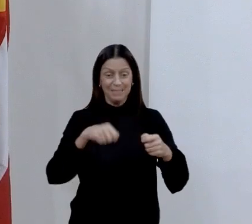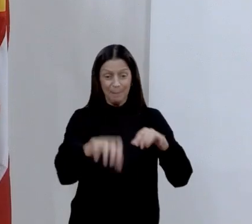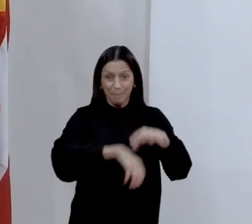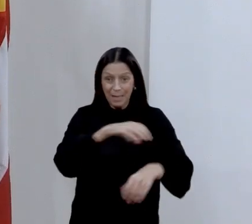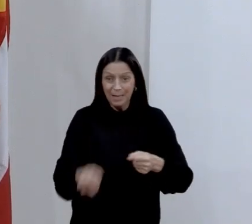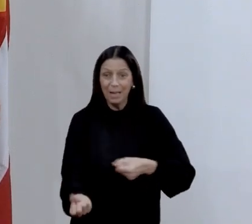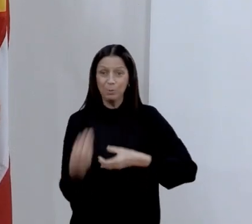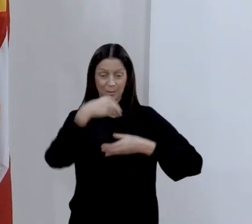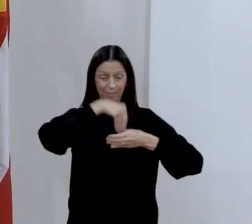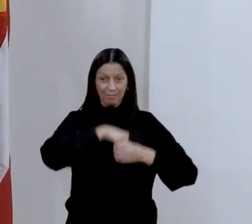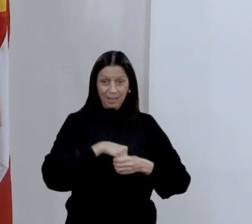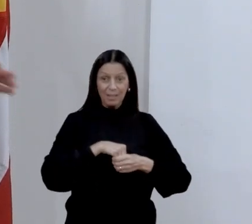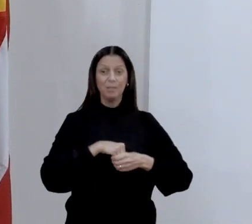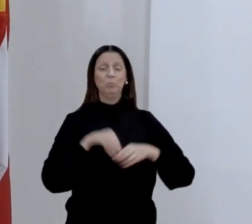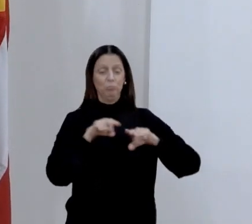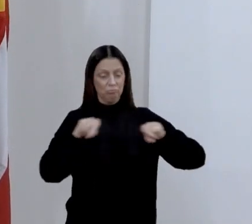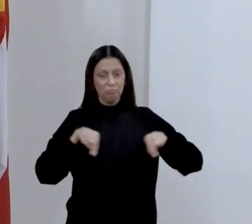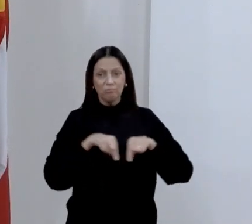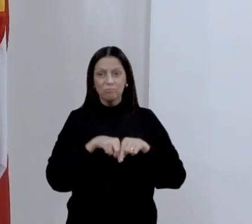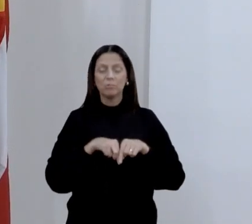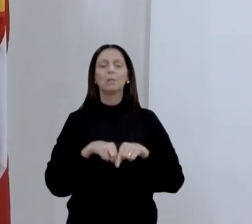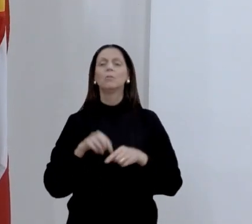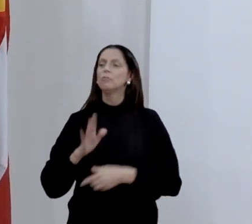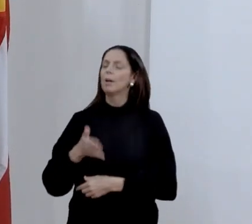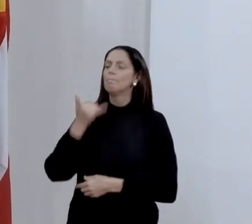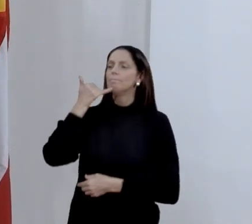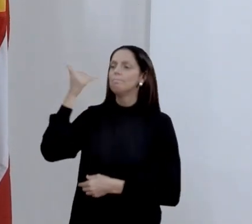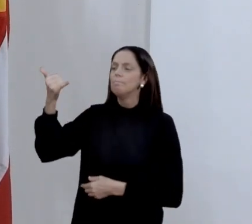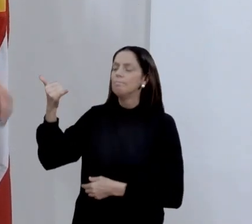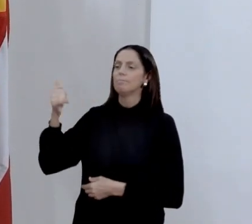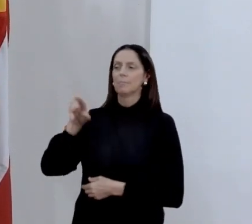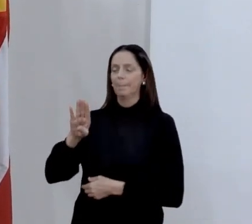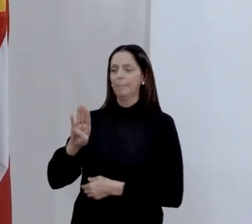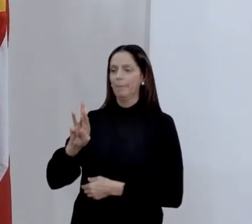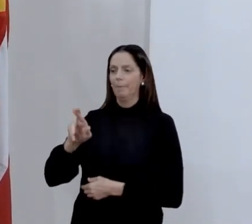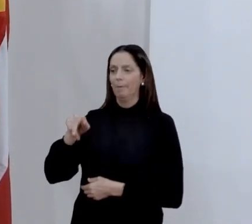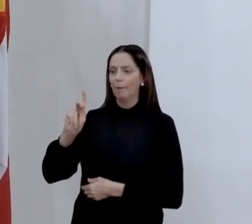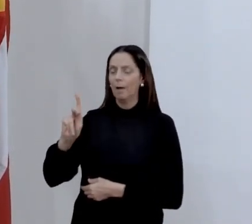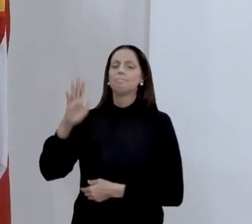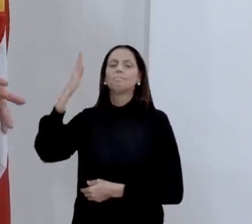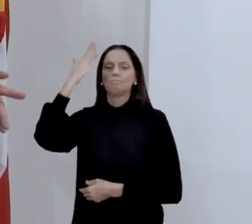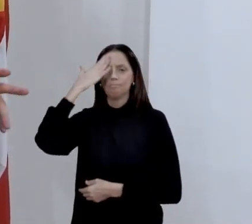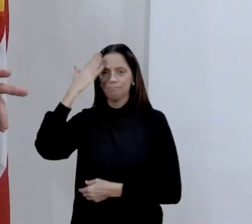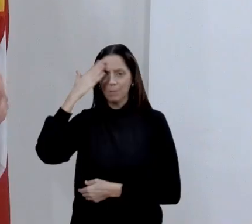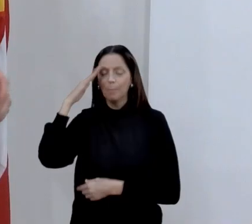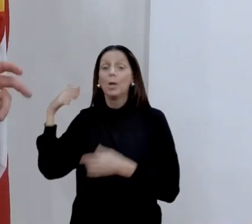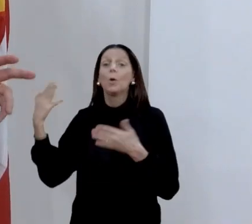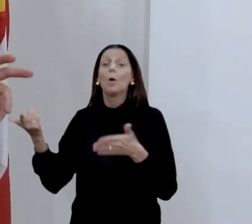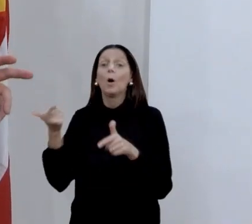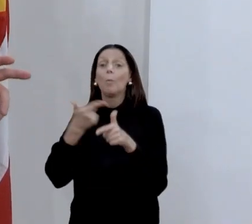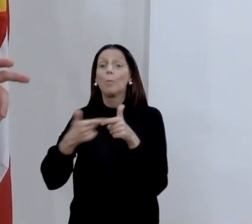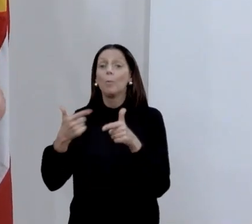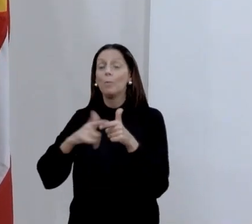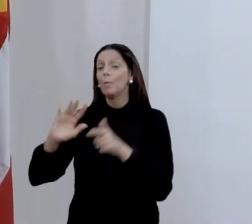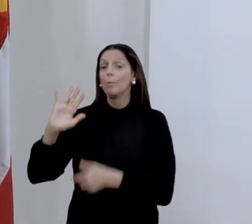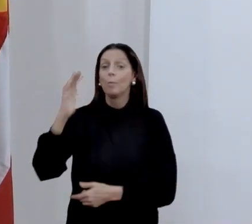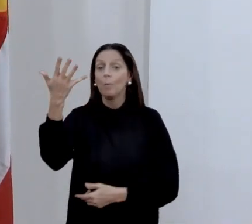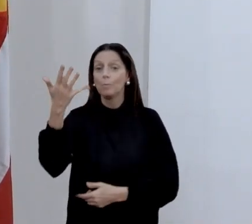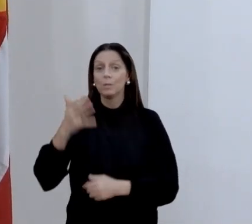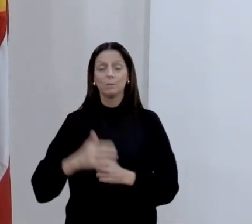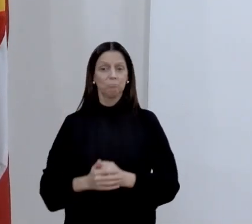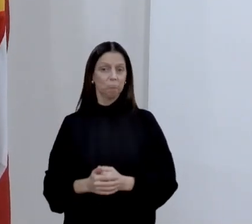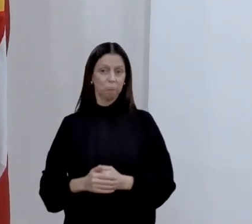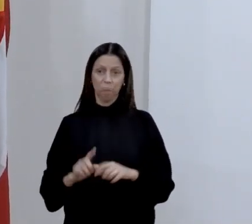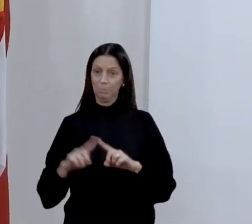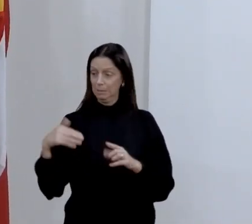BRK para que desse explicações. Parece que eles sabem o problema, estão trabalhando para resolver, mas o fato é que não